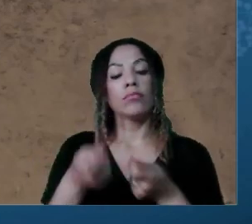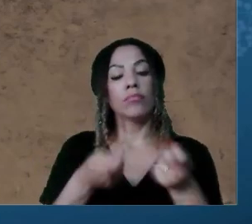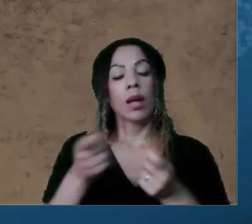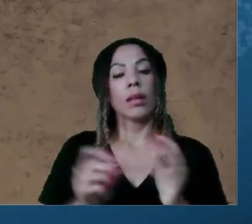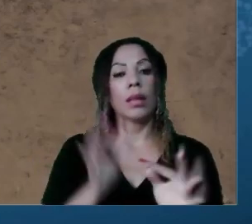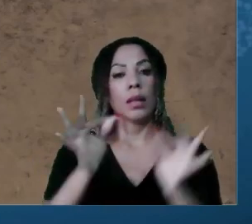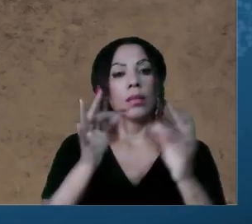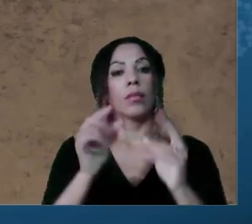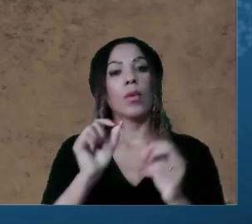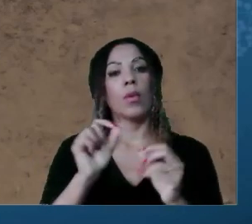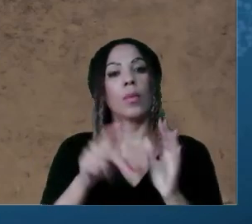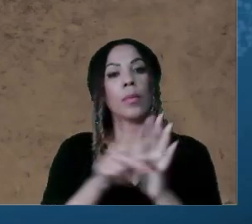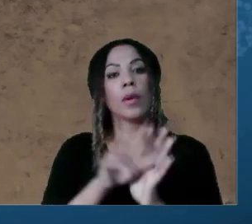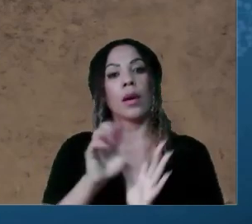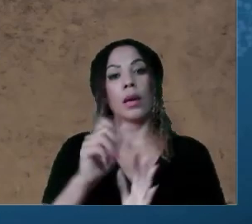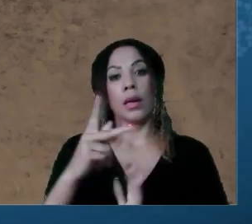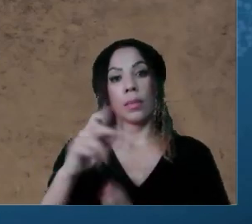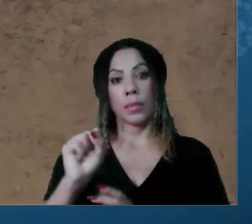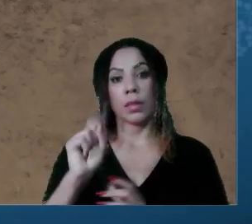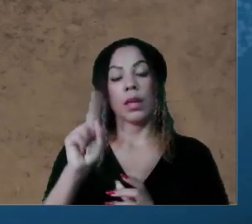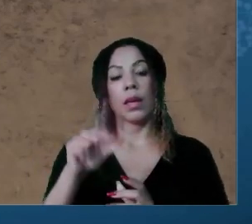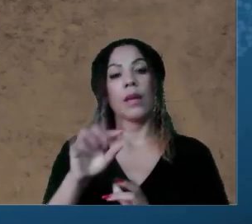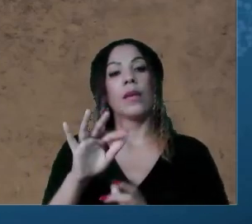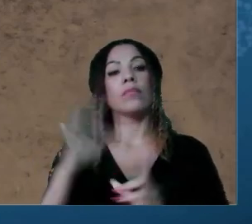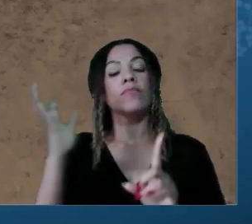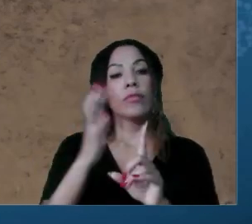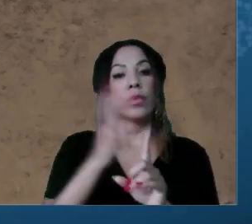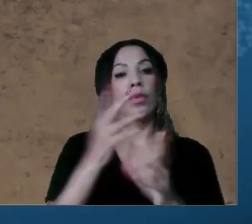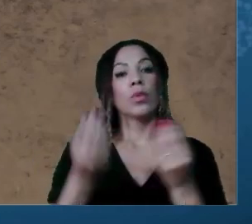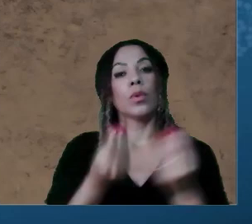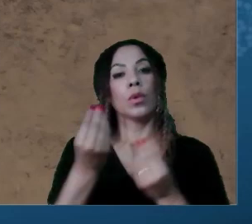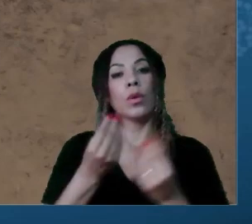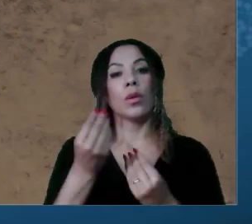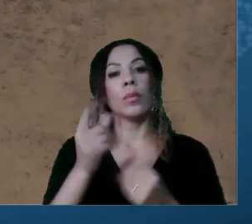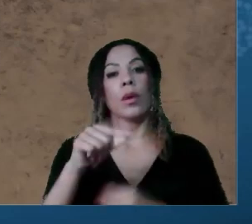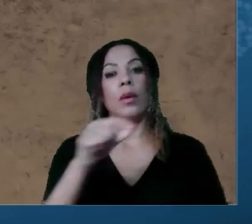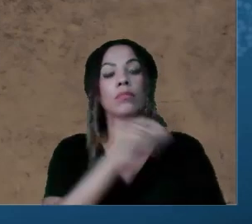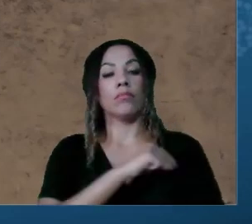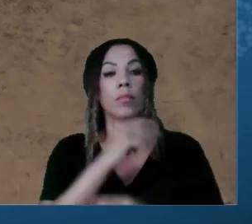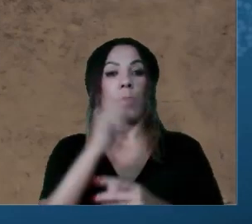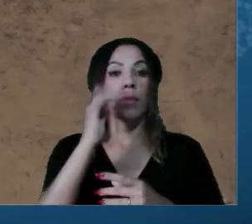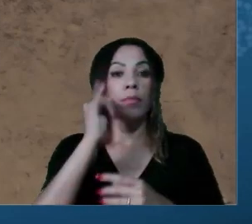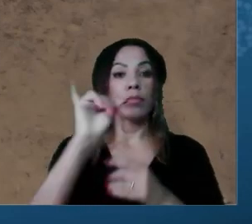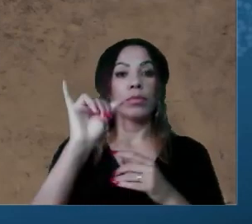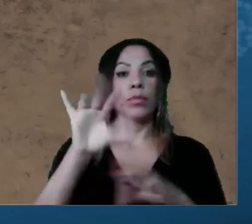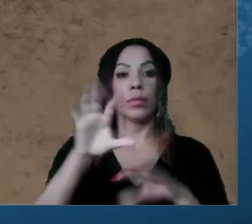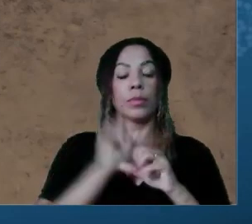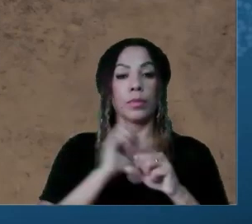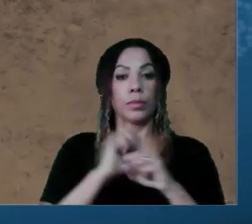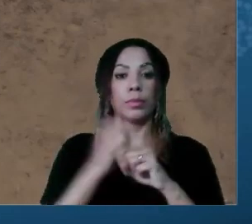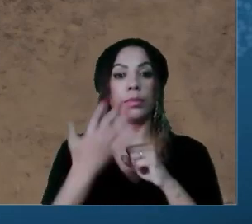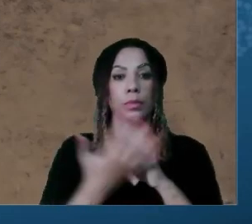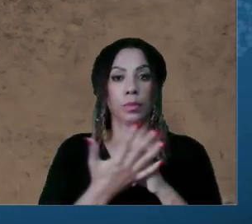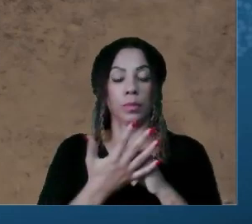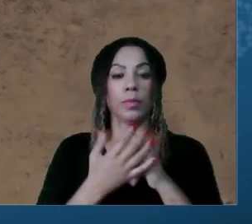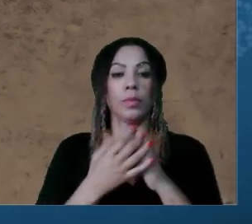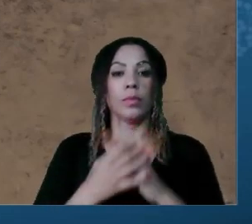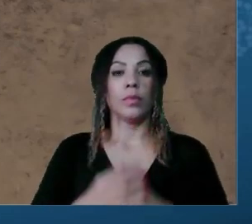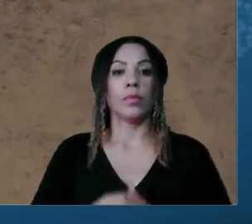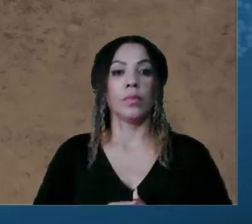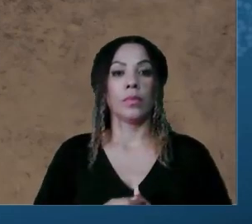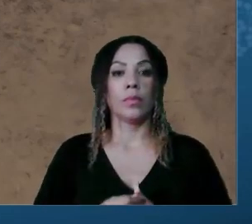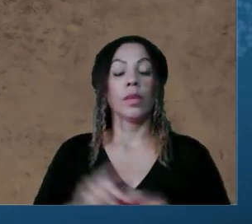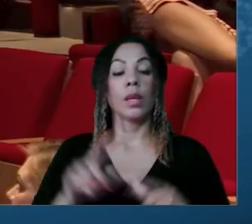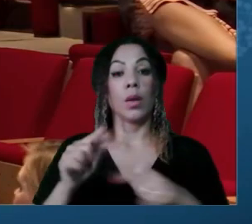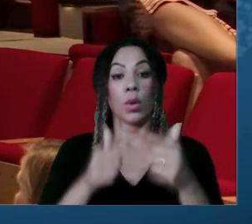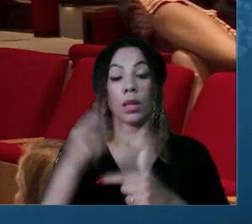Exploiting CAPs as Biofactories for Colostrum-Derived Neutralizing Antibodies against SARS-CoV-2. E o trabalho avaliou